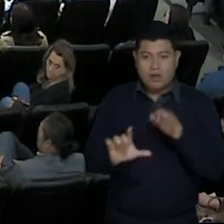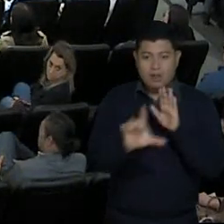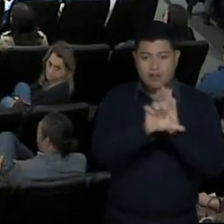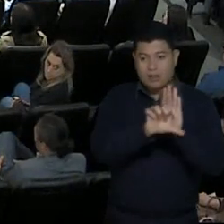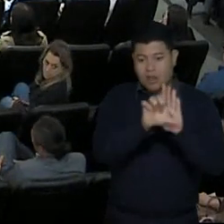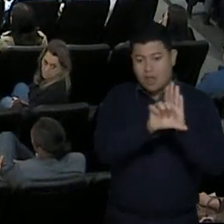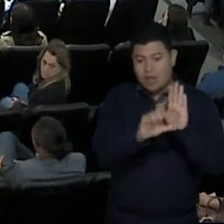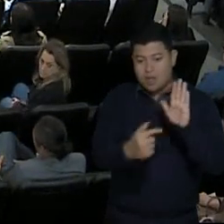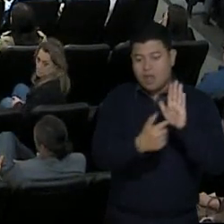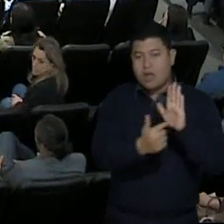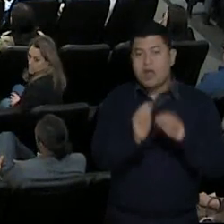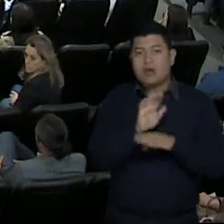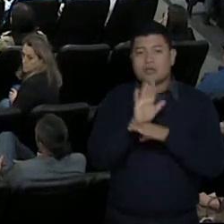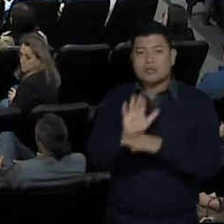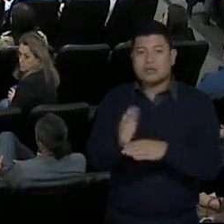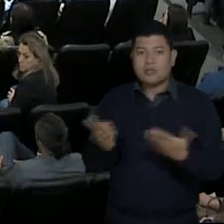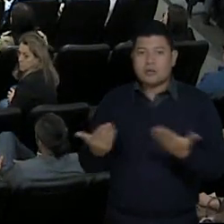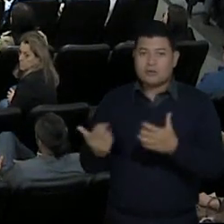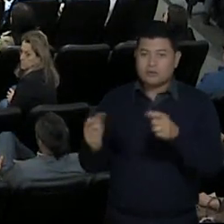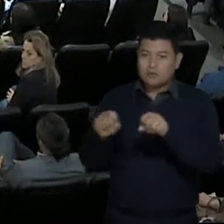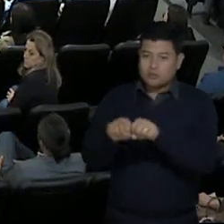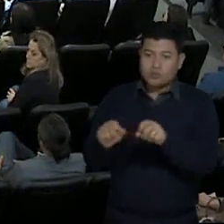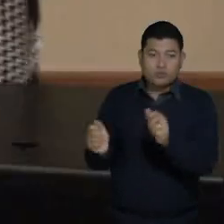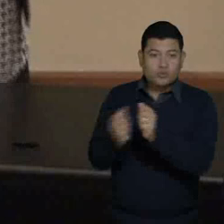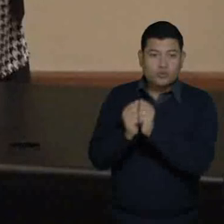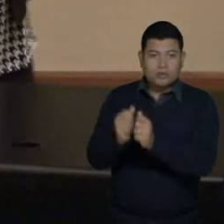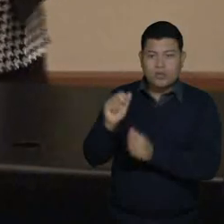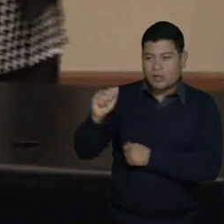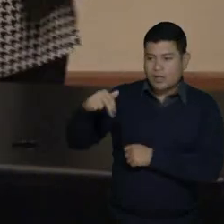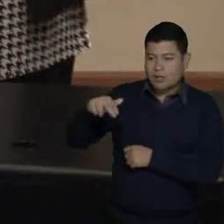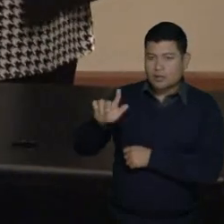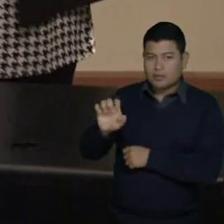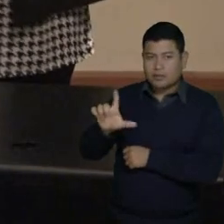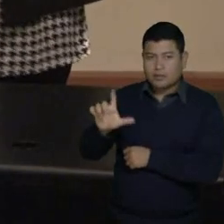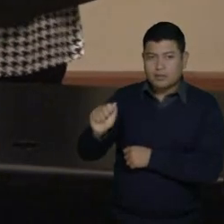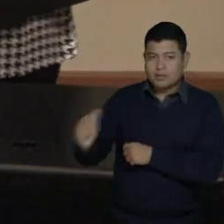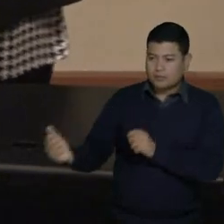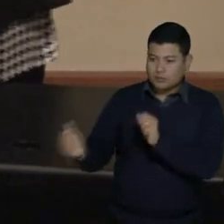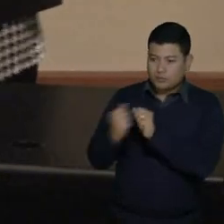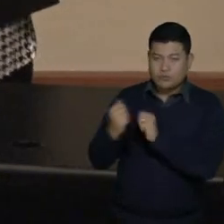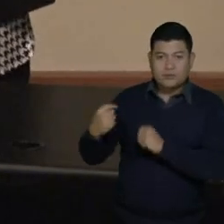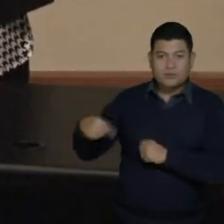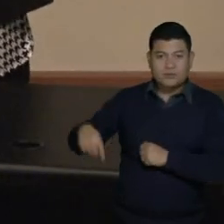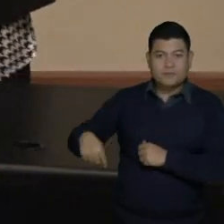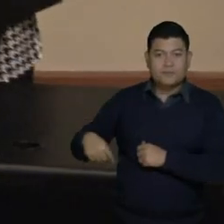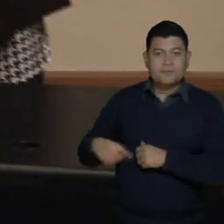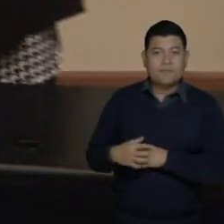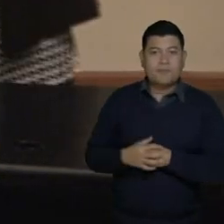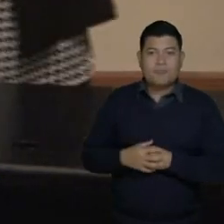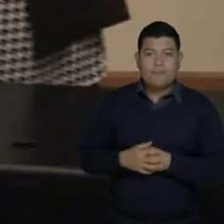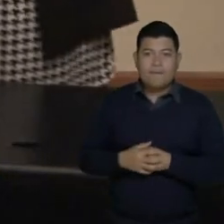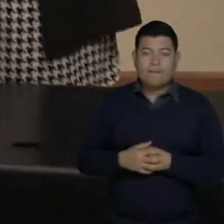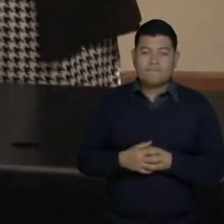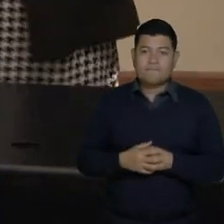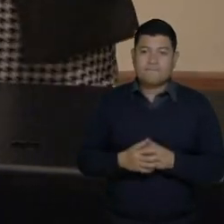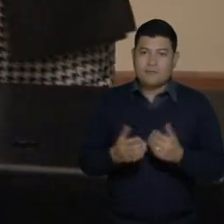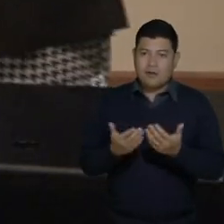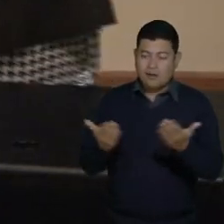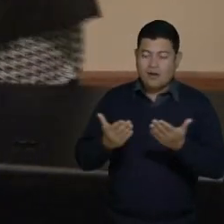estar em parceria então angá vai ficar junto aqui a parte a minha parte vai ser a parte que vai dar sono em